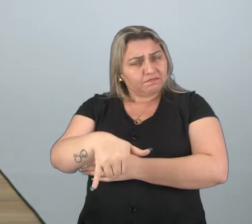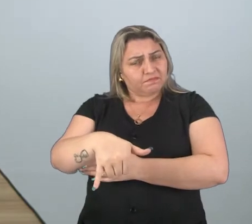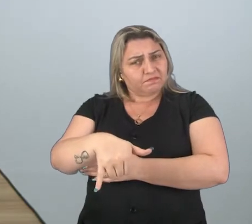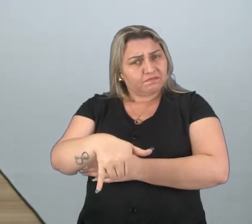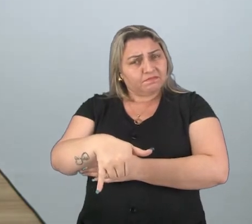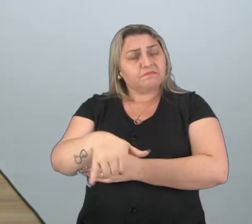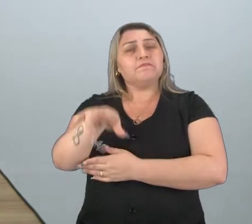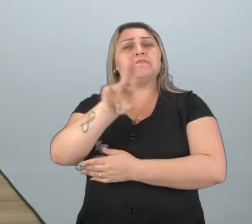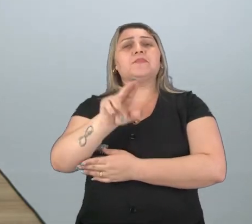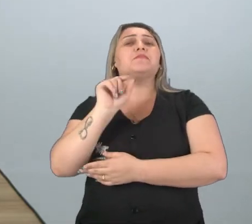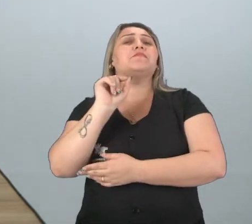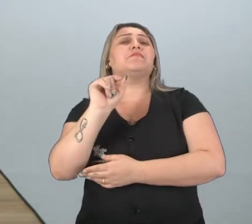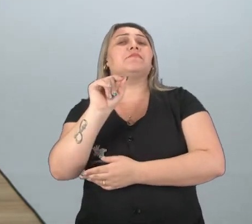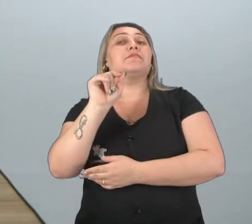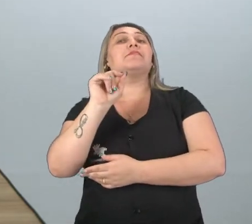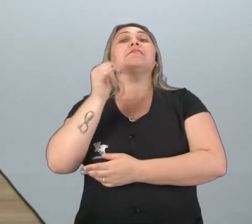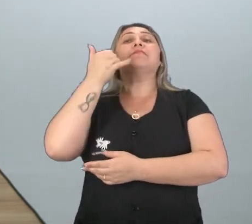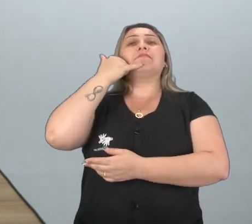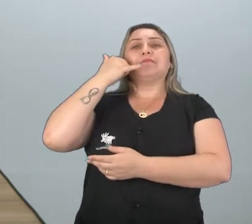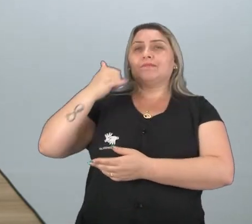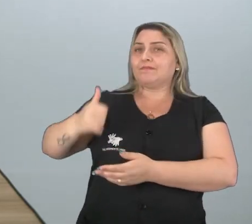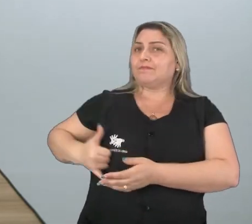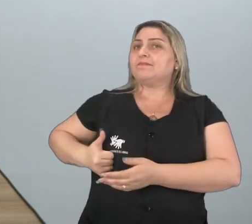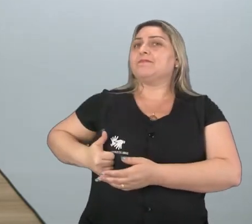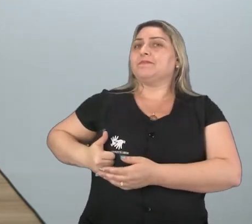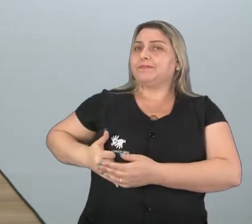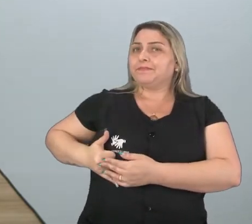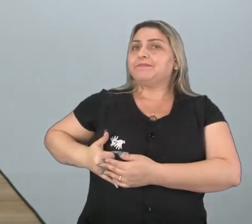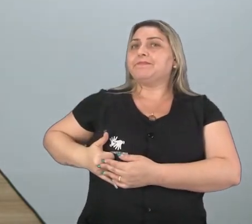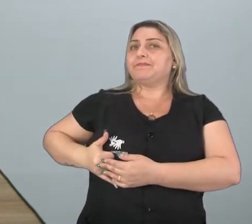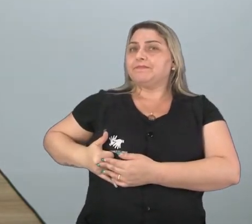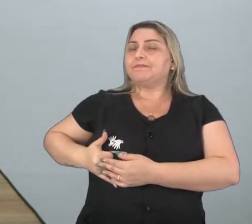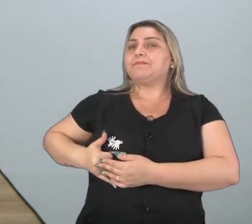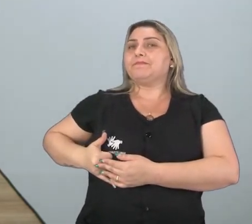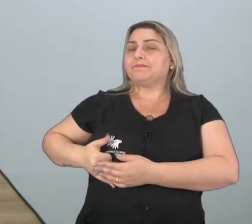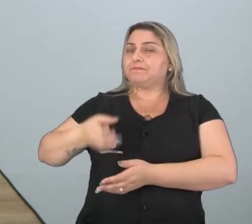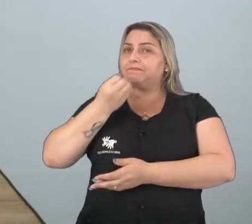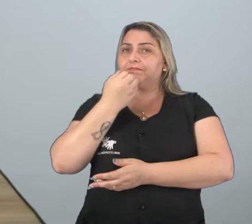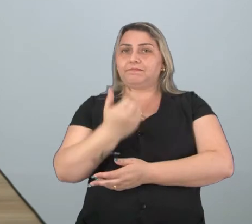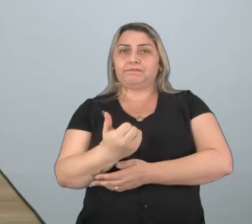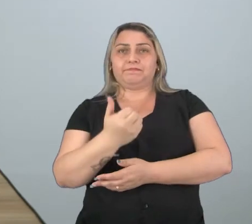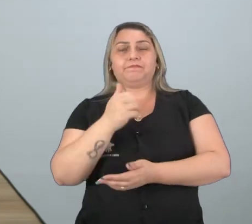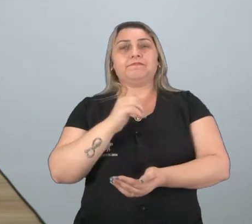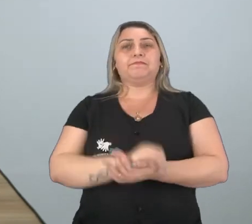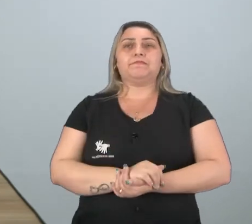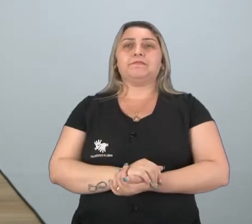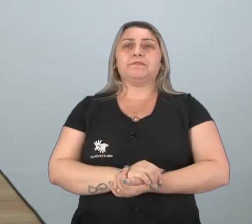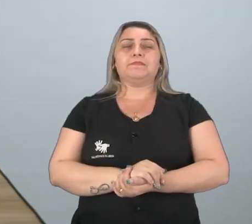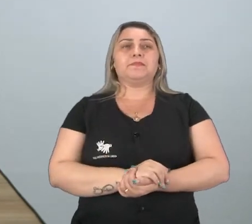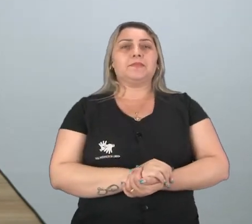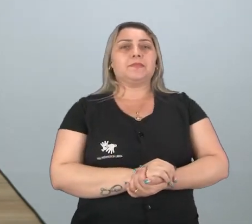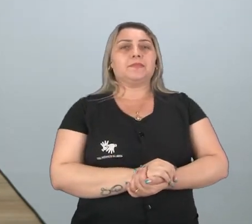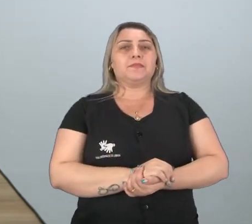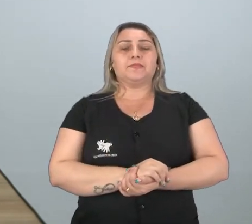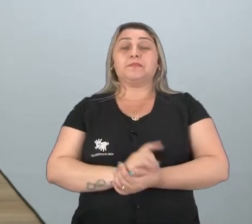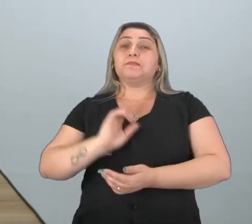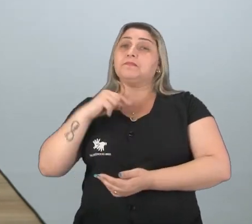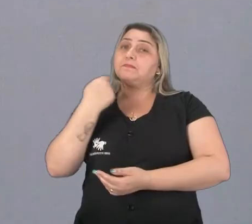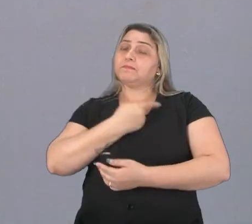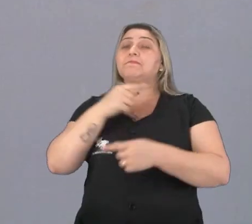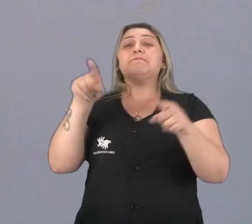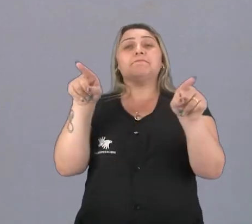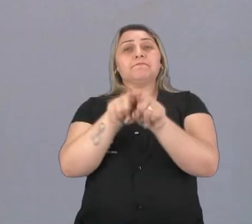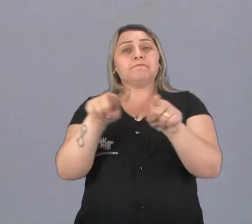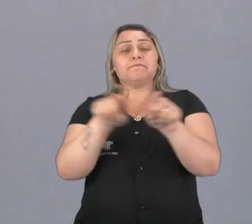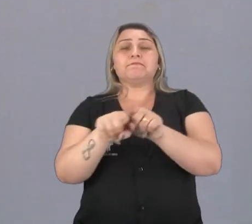convencional, utiliza-se o quê? O aparelho celular. Muito bem. No aparelho celular, nós